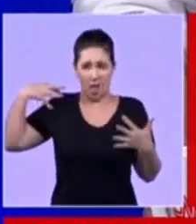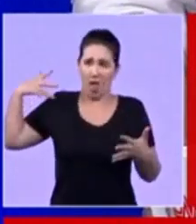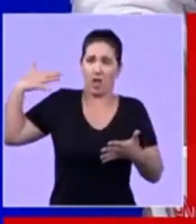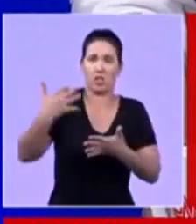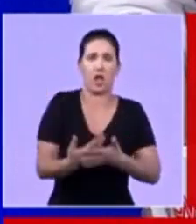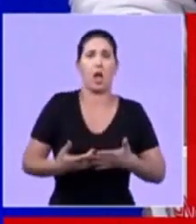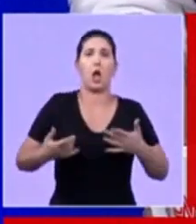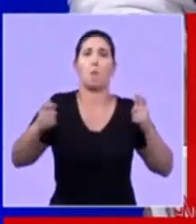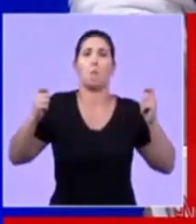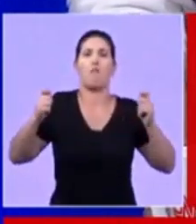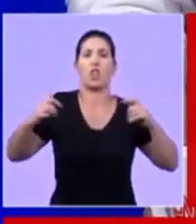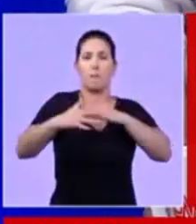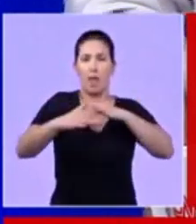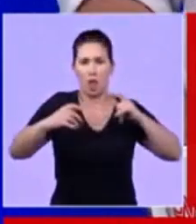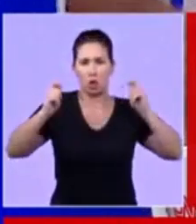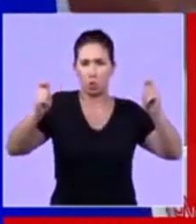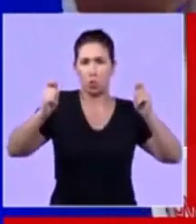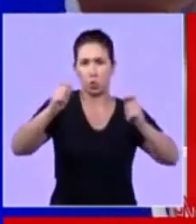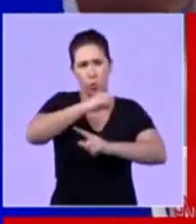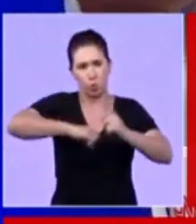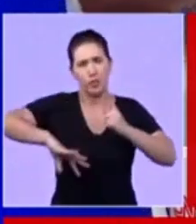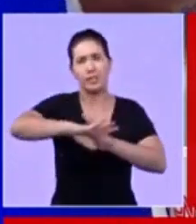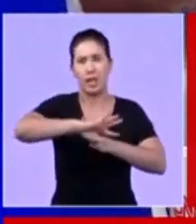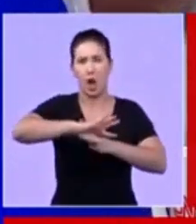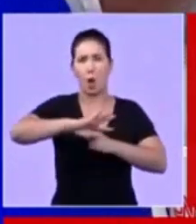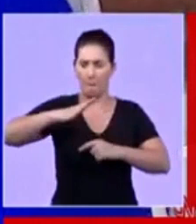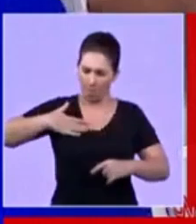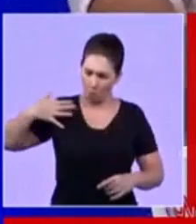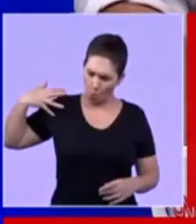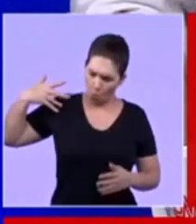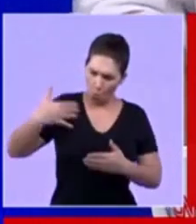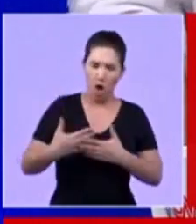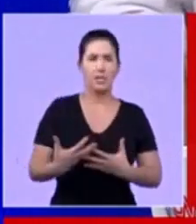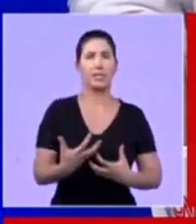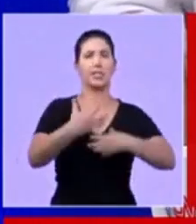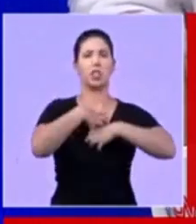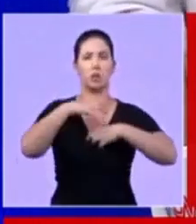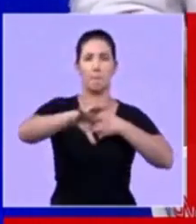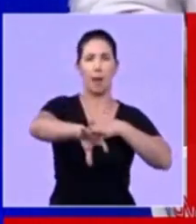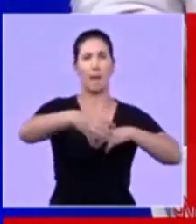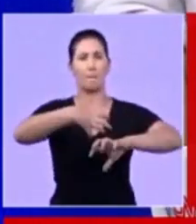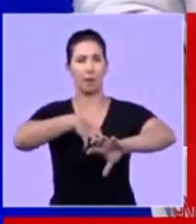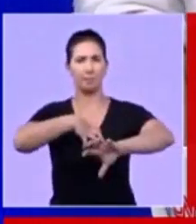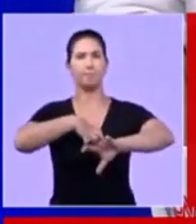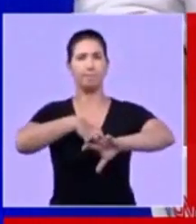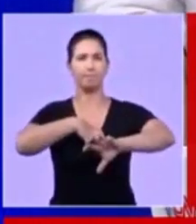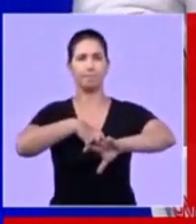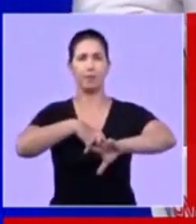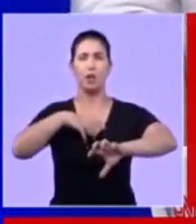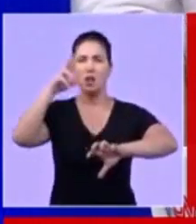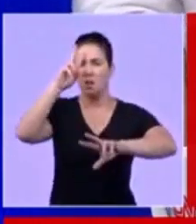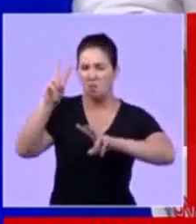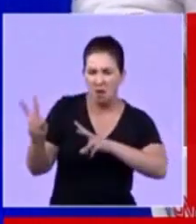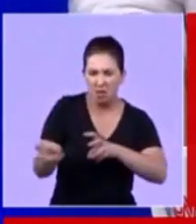social nos últimos 20 anos onde eu aprendi a sentir a realidade das pessoas onde eu aprendi a ver